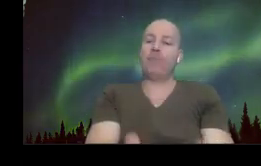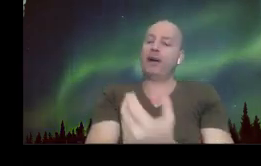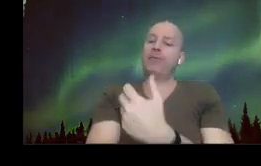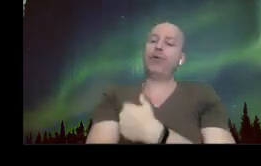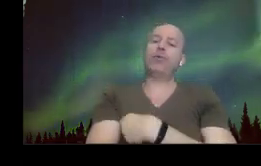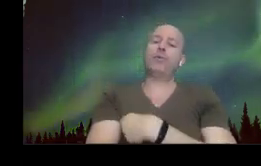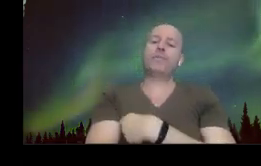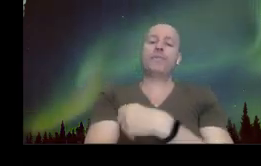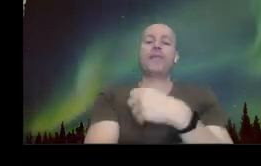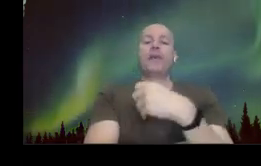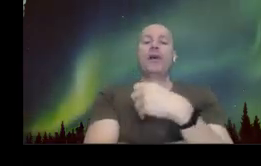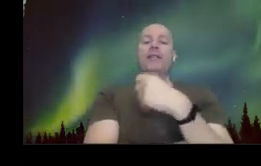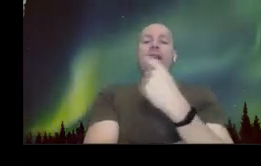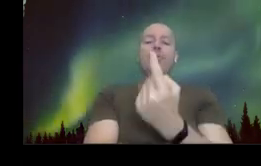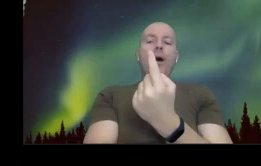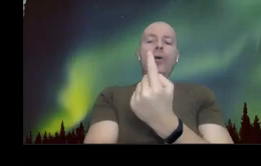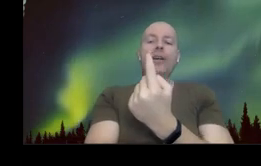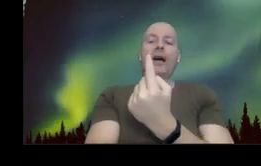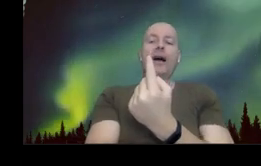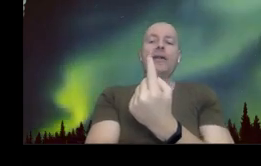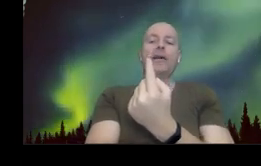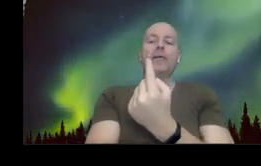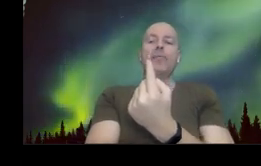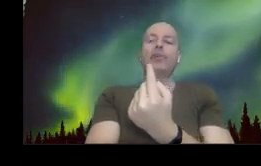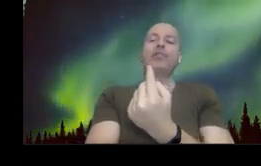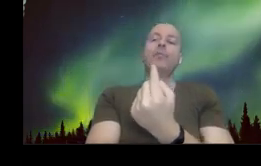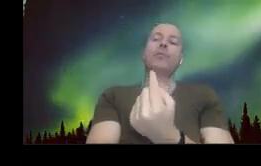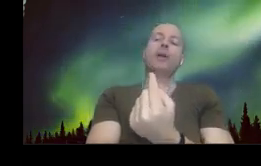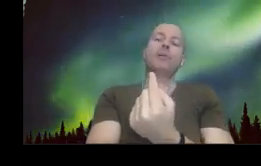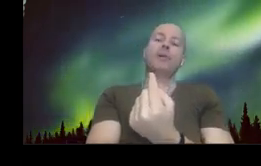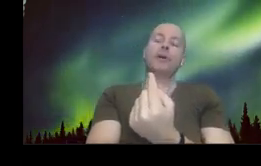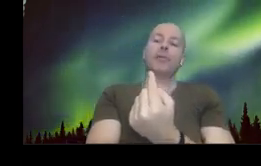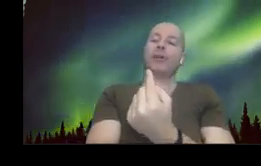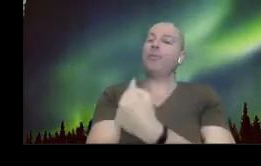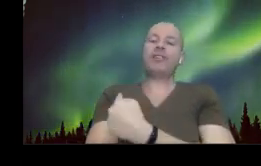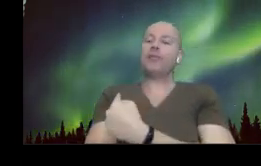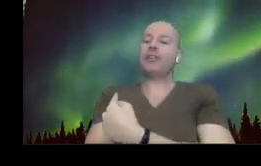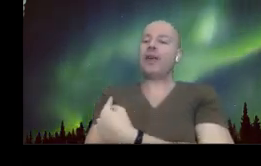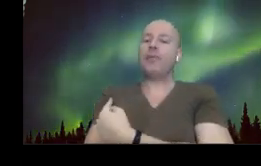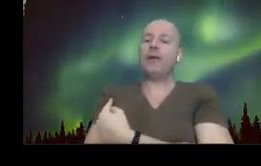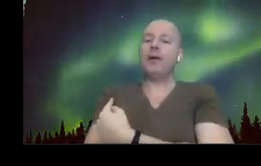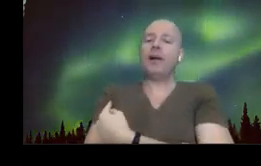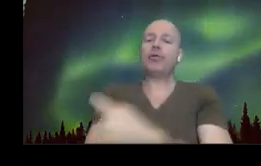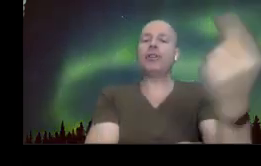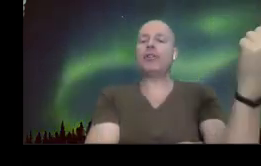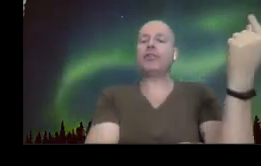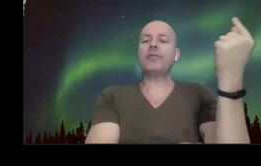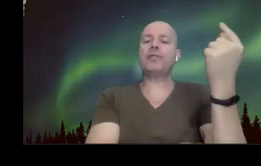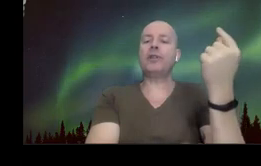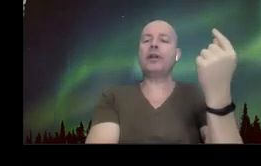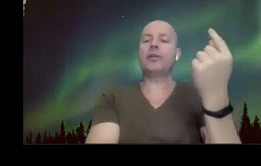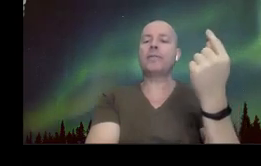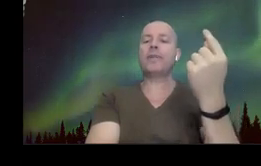seca e pega fogo, ter uma única área pode ser um problema. Porque pode ser que você queime a sua